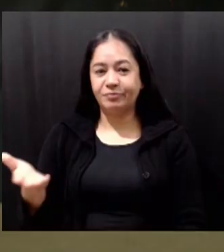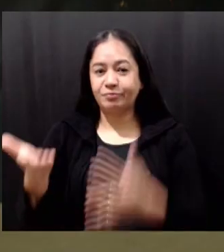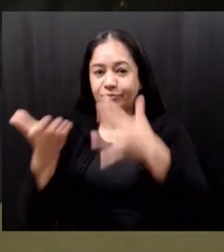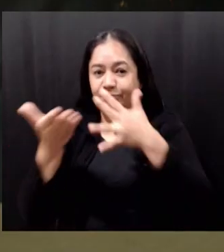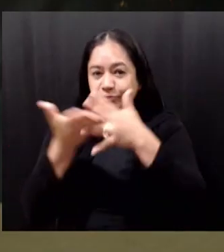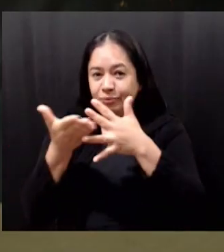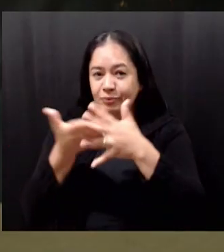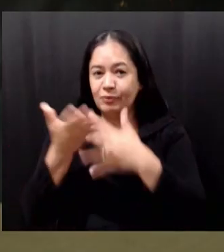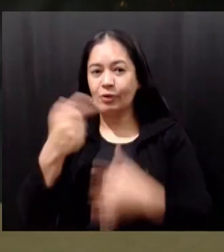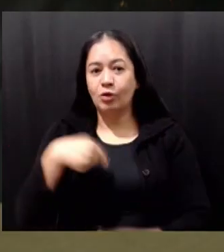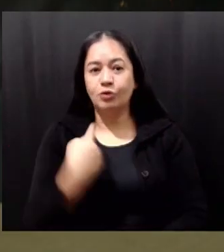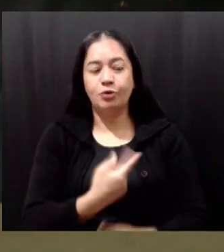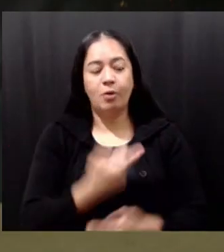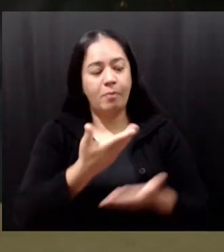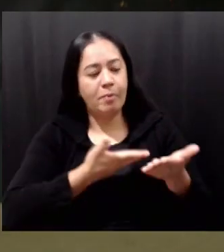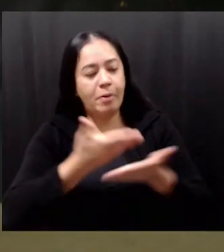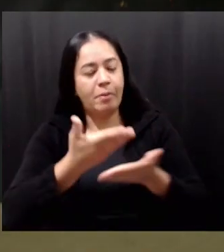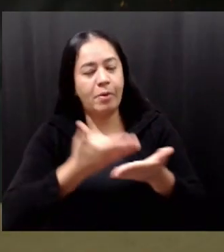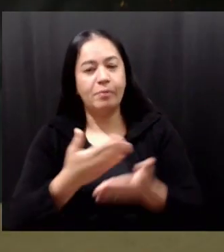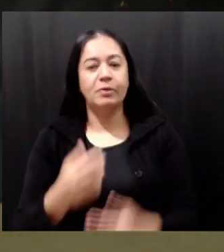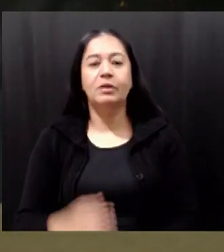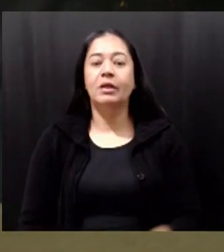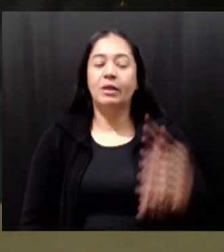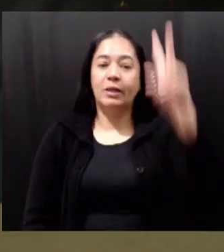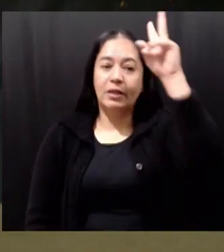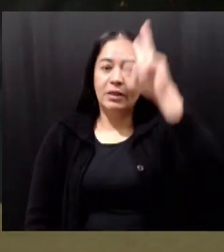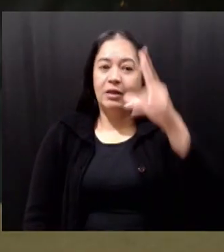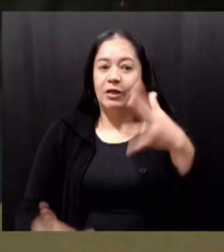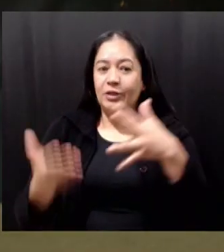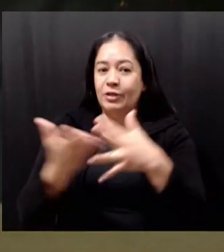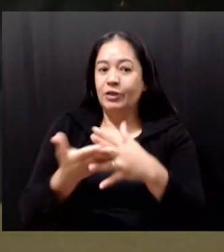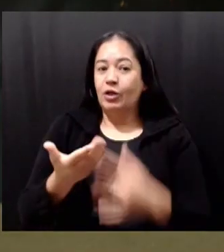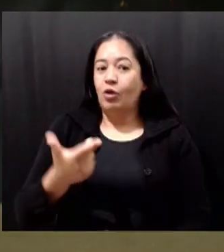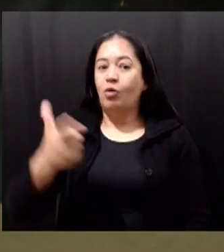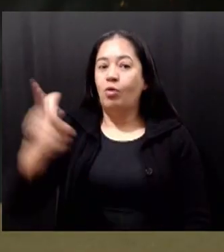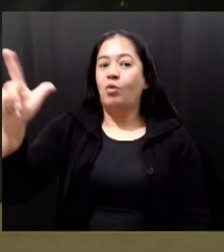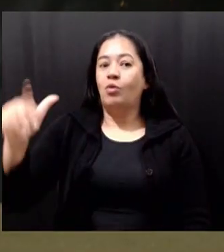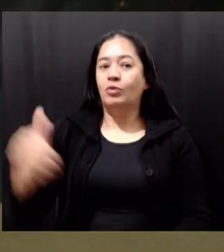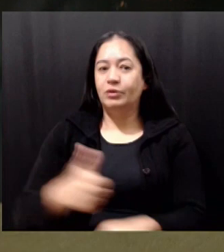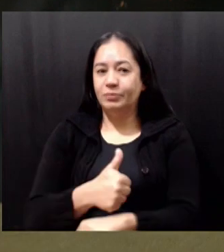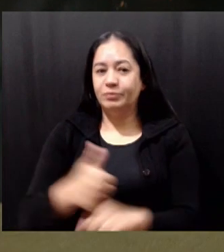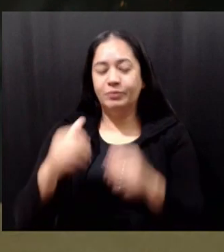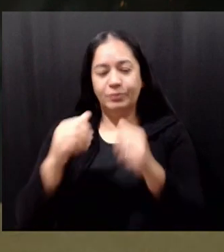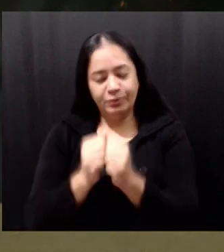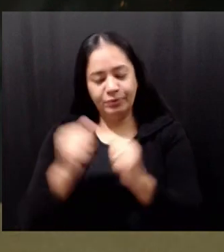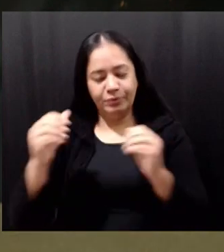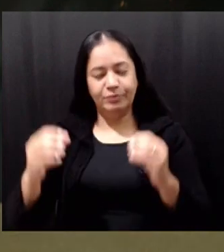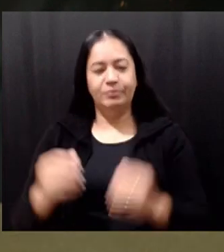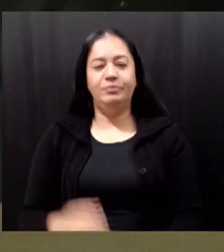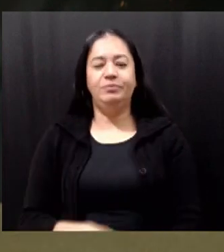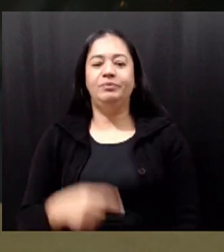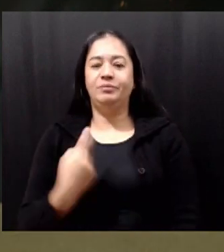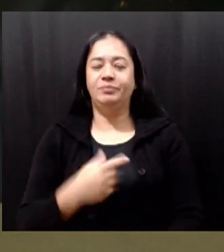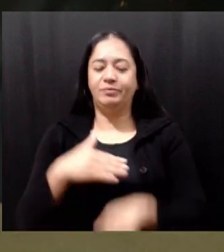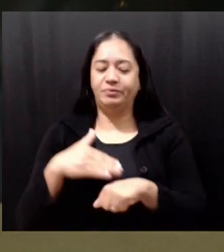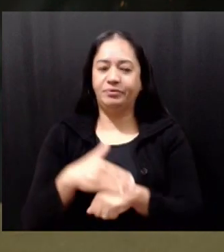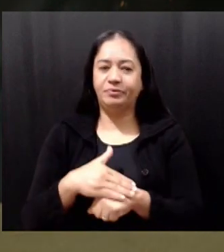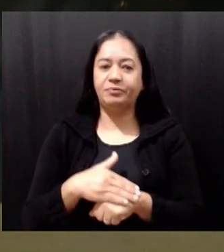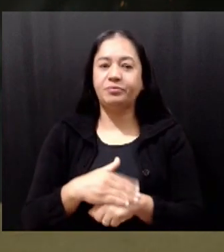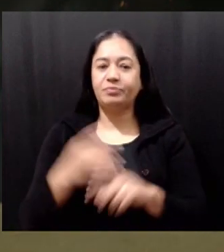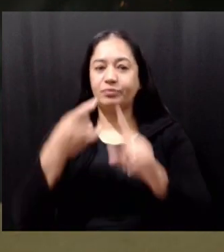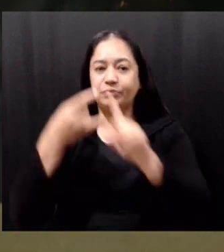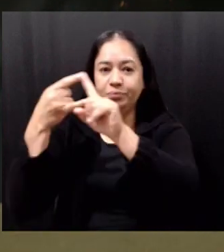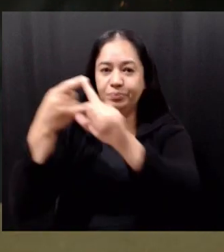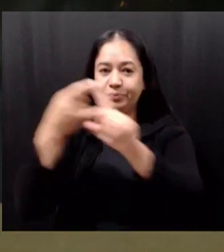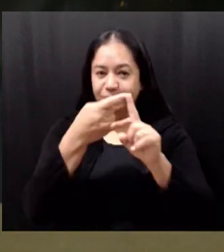com você. E lembrando que no segundo bloco tem mais uma profissional, mais uma especialista que vai conversar com a gente através do Zoom, tá bom? Então